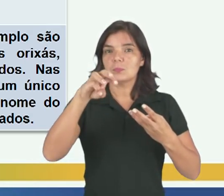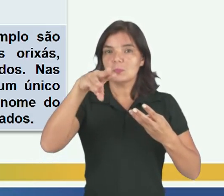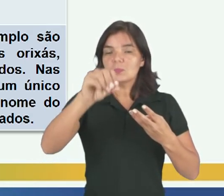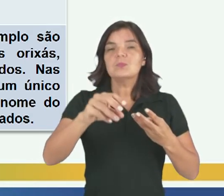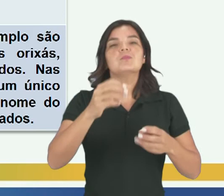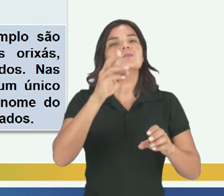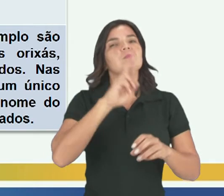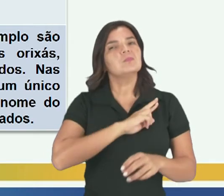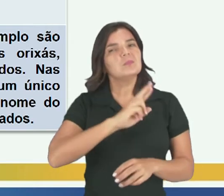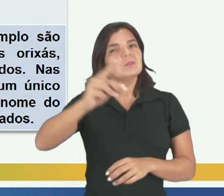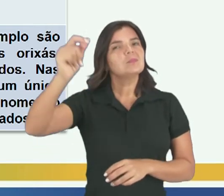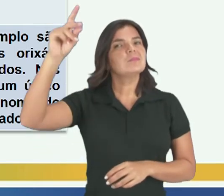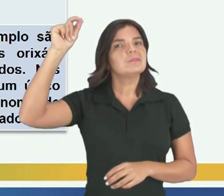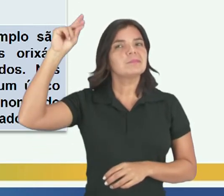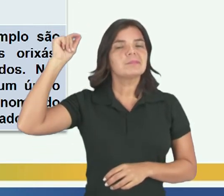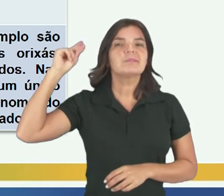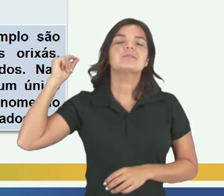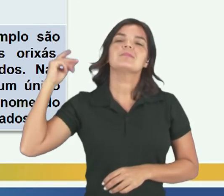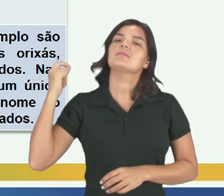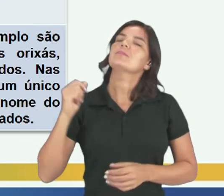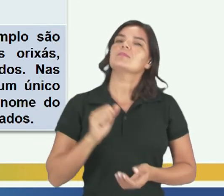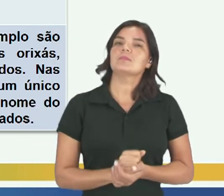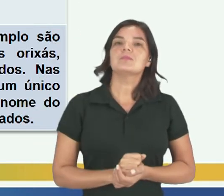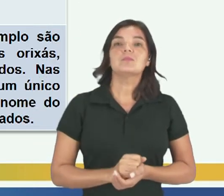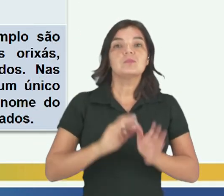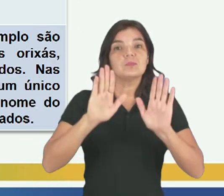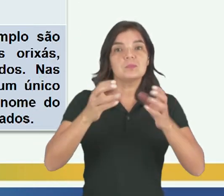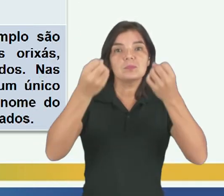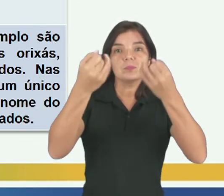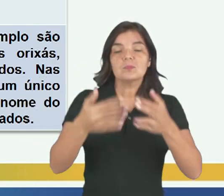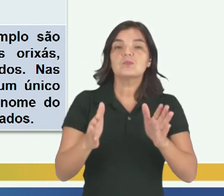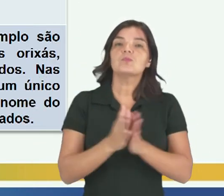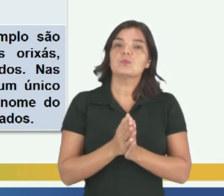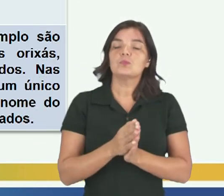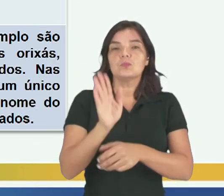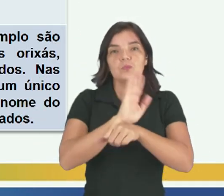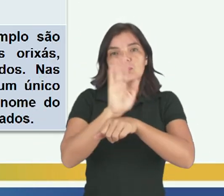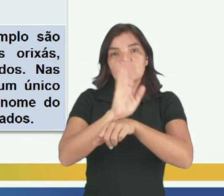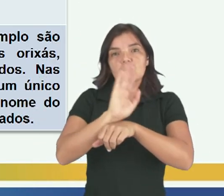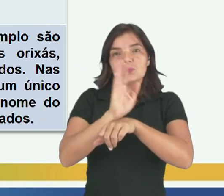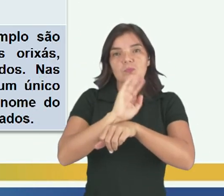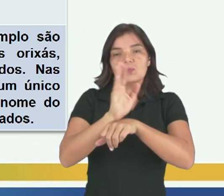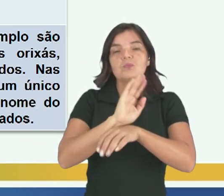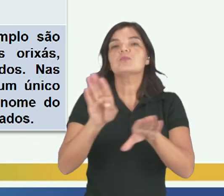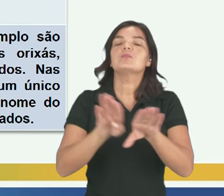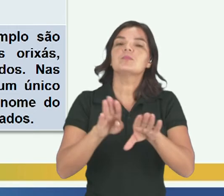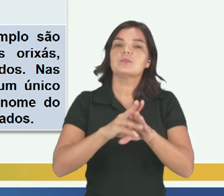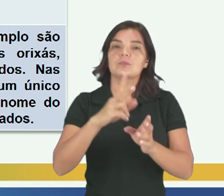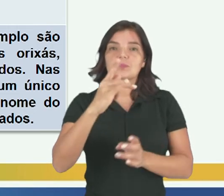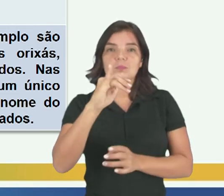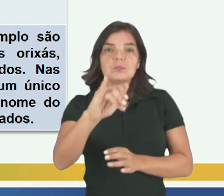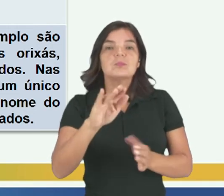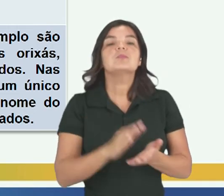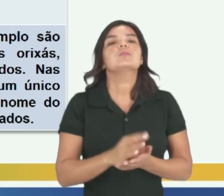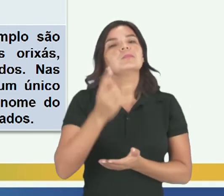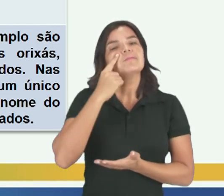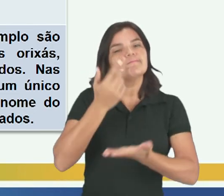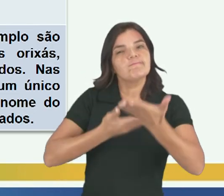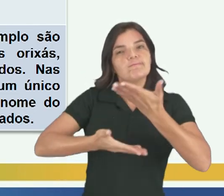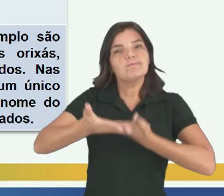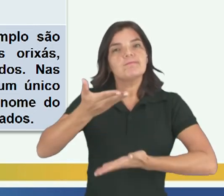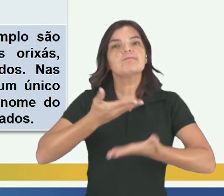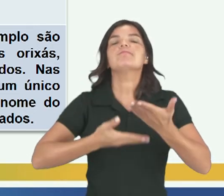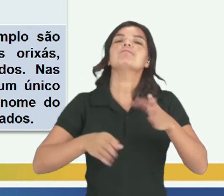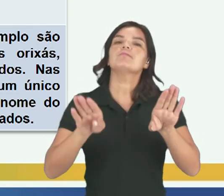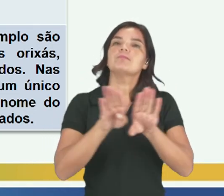religião antiga lá. Eu cheguei a citar até o filme As Aventuras de Pi. Então você vai fazer relação